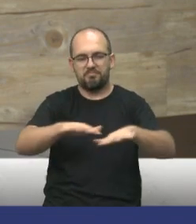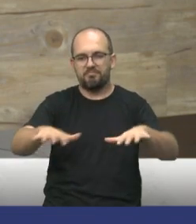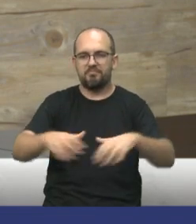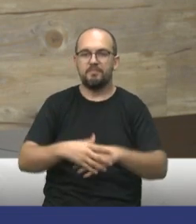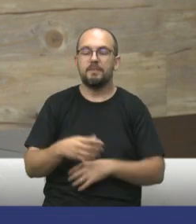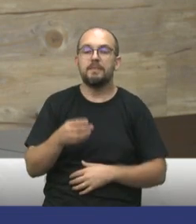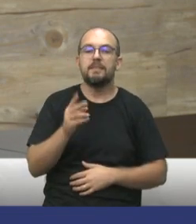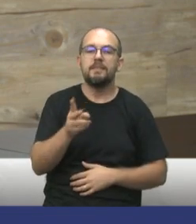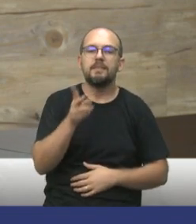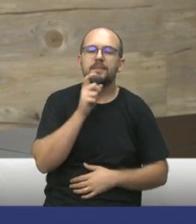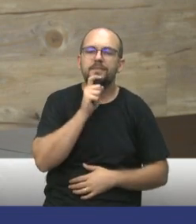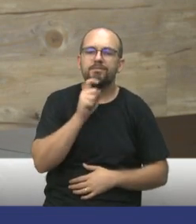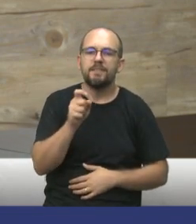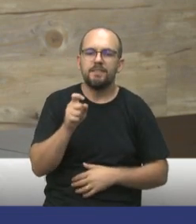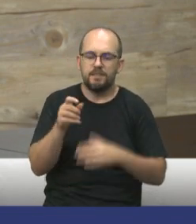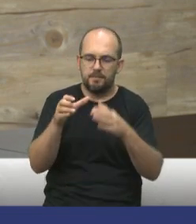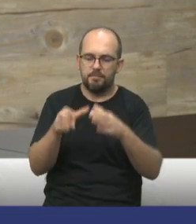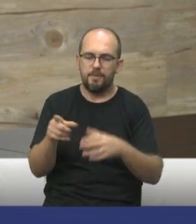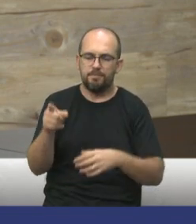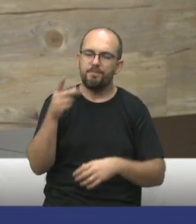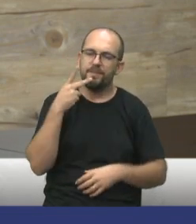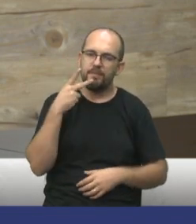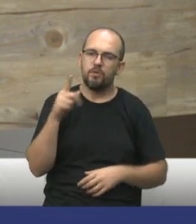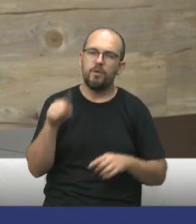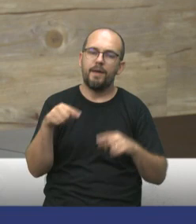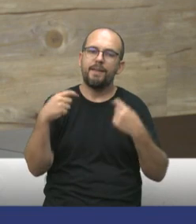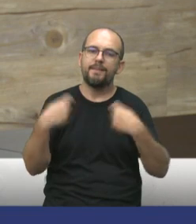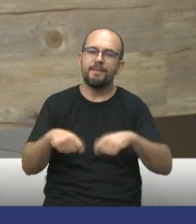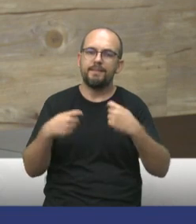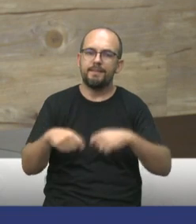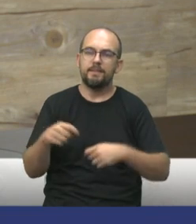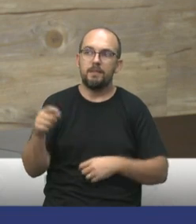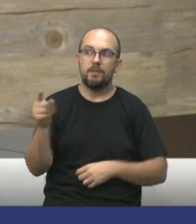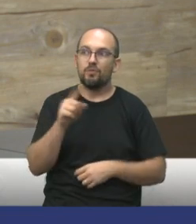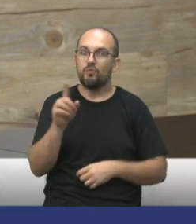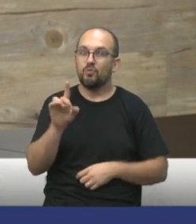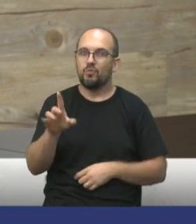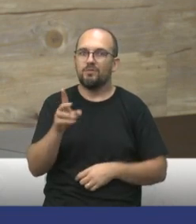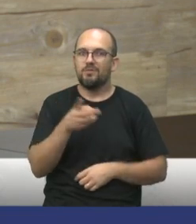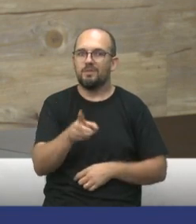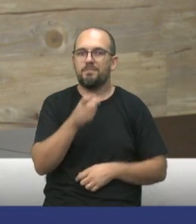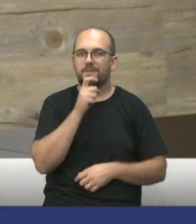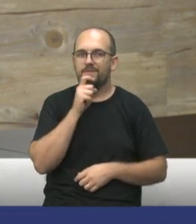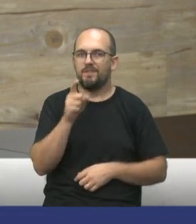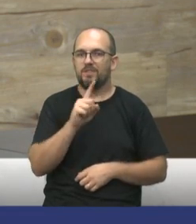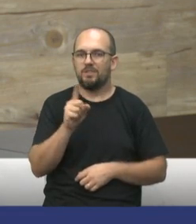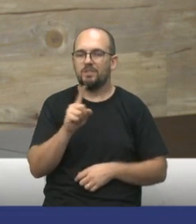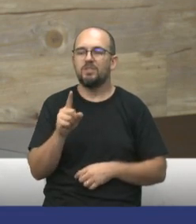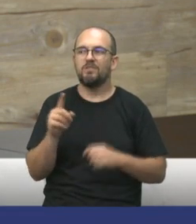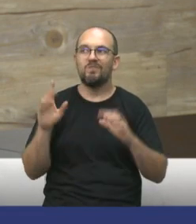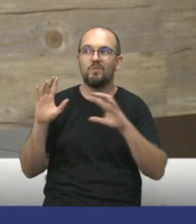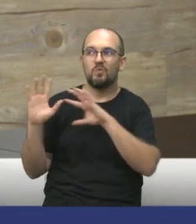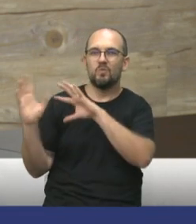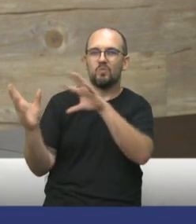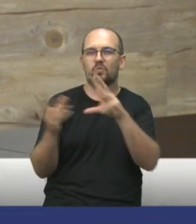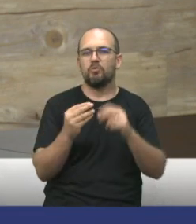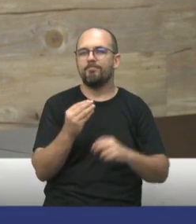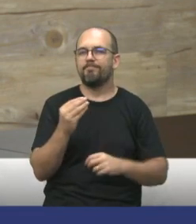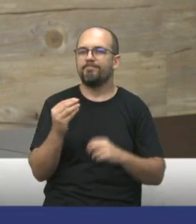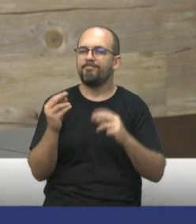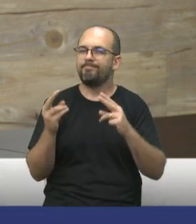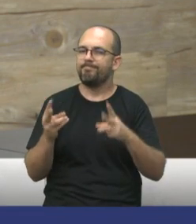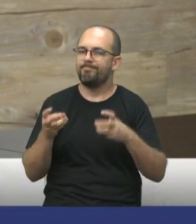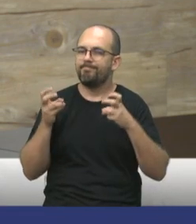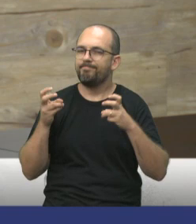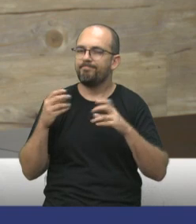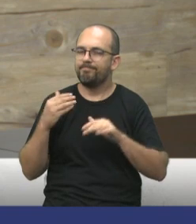que você disse aí, que seria necessário, não apenas no Sempre Verde, que a gente percebe que a coisa ia começar a